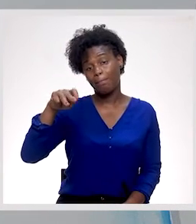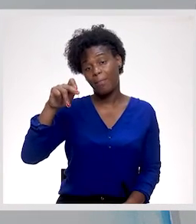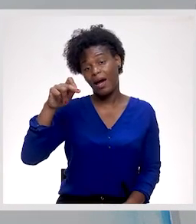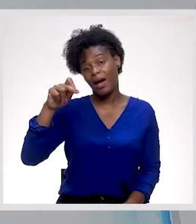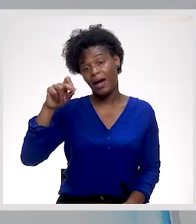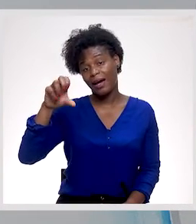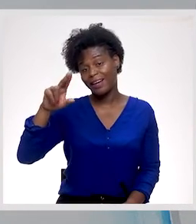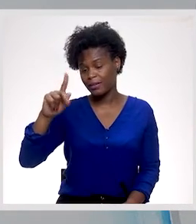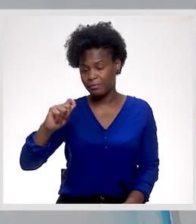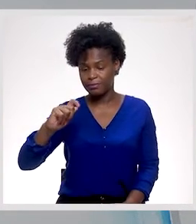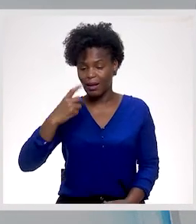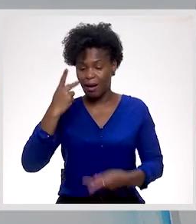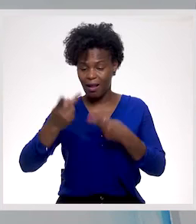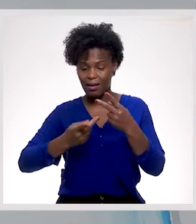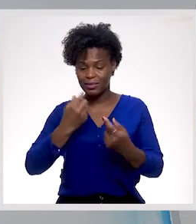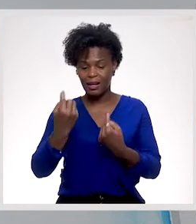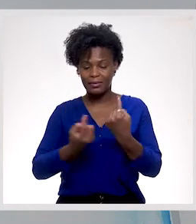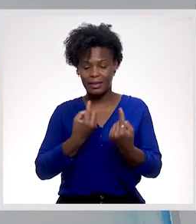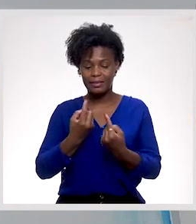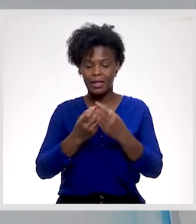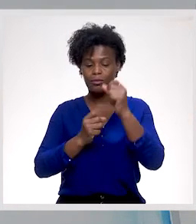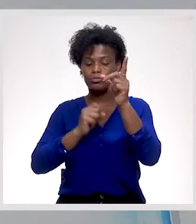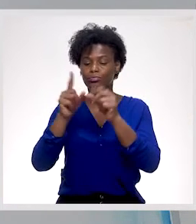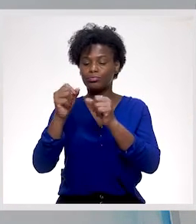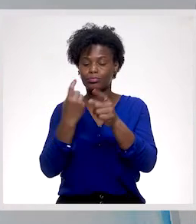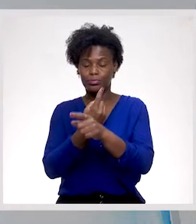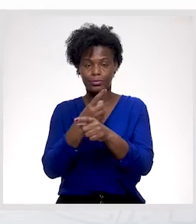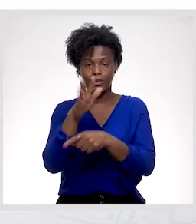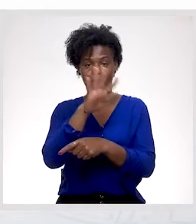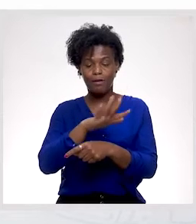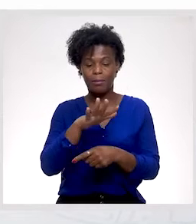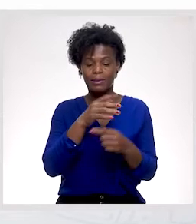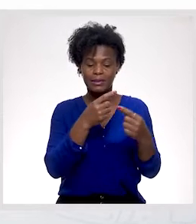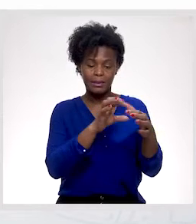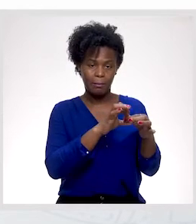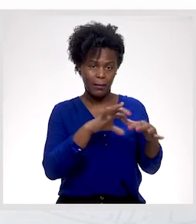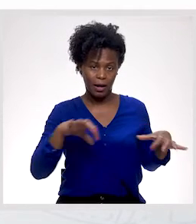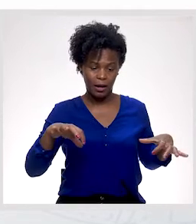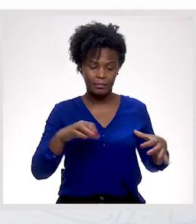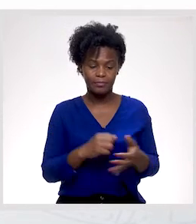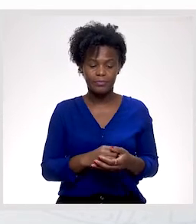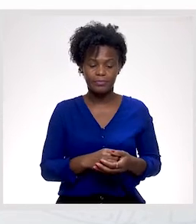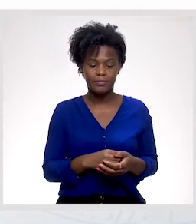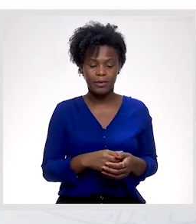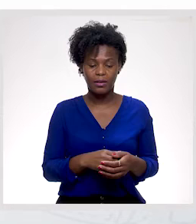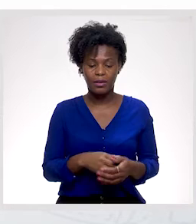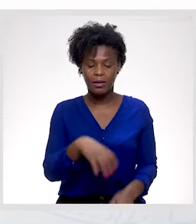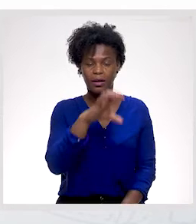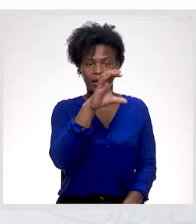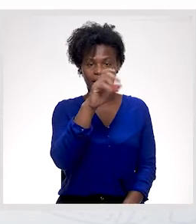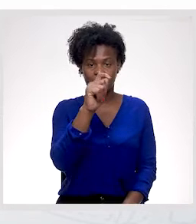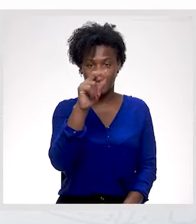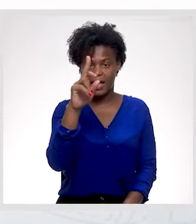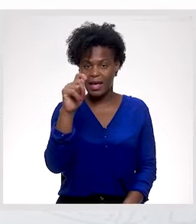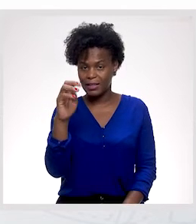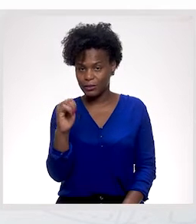astro de uma forma separada. Temos o Ceres. Conforme estão a ver